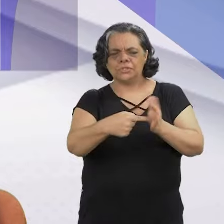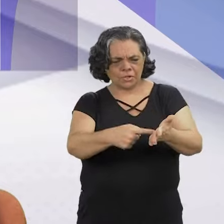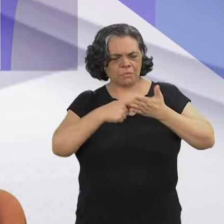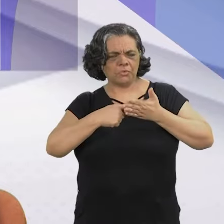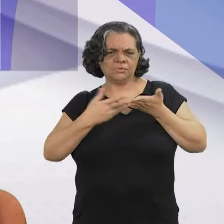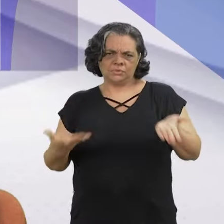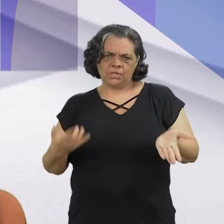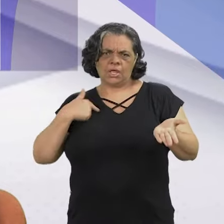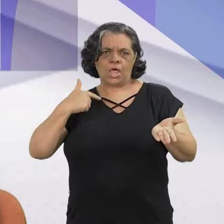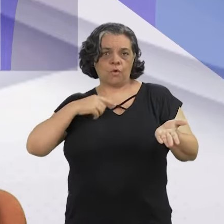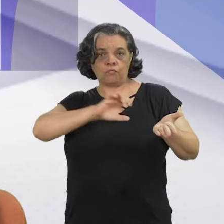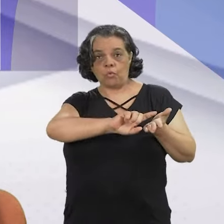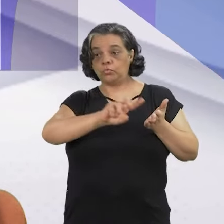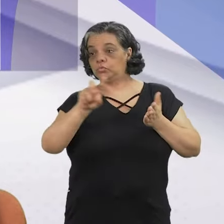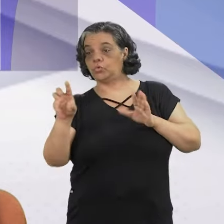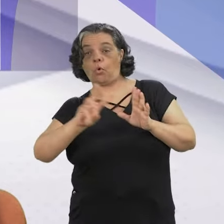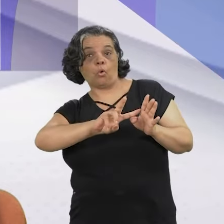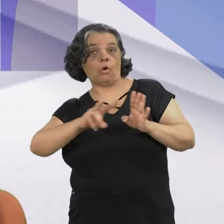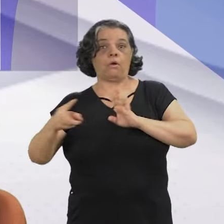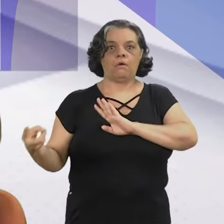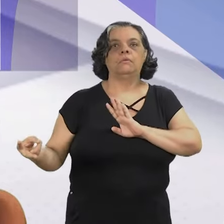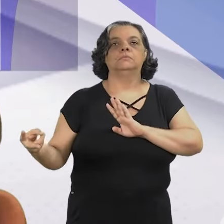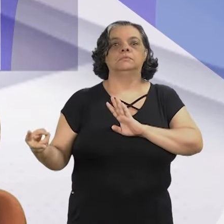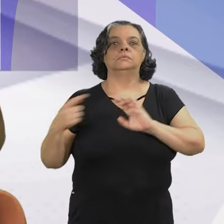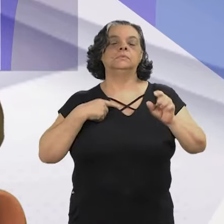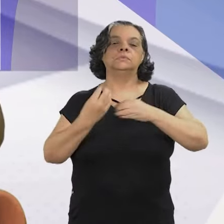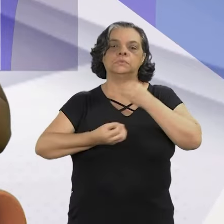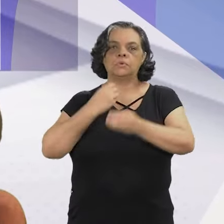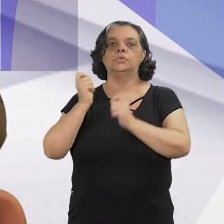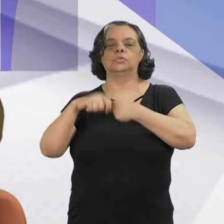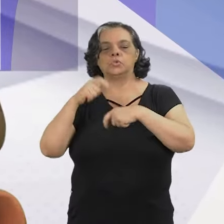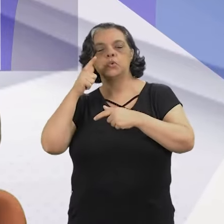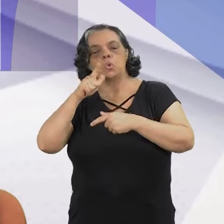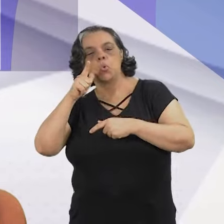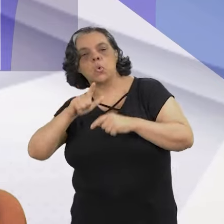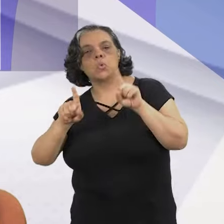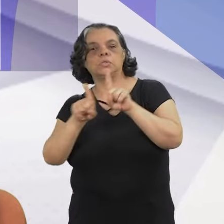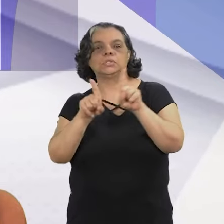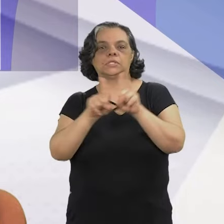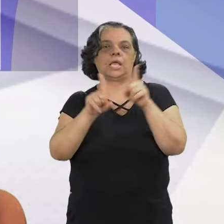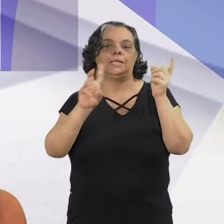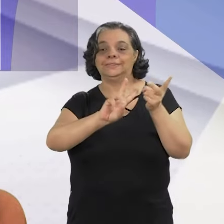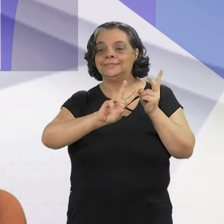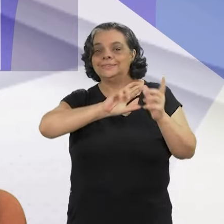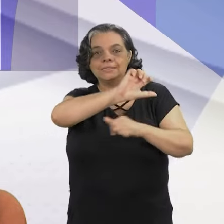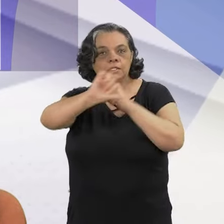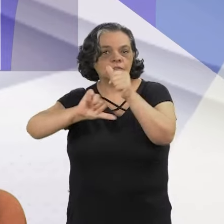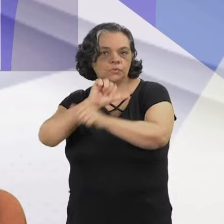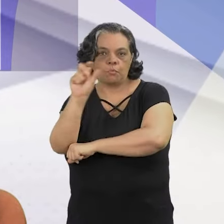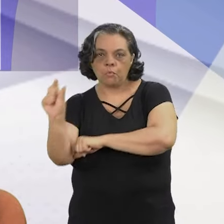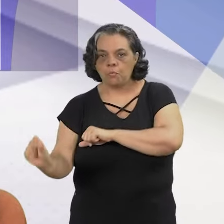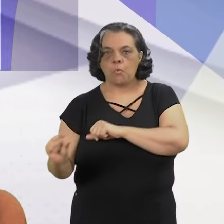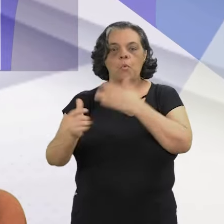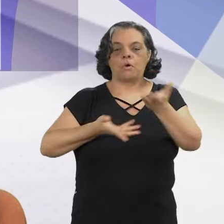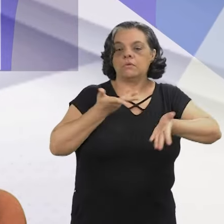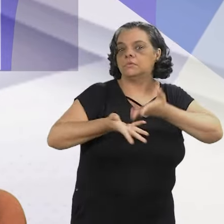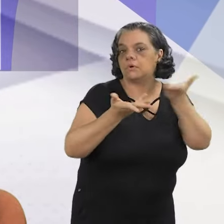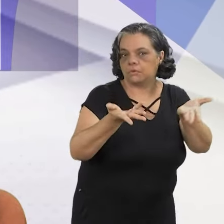retratando Desse jeito vou mudar de canal E aí eu acho que Através disso a gente consegue né transformar um pouco esse